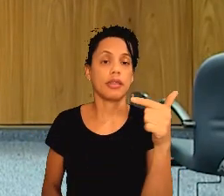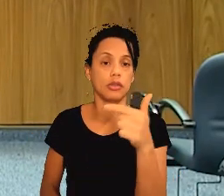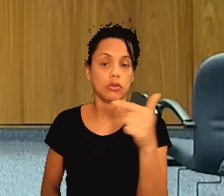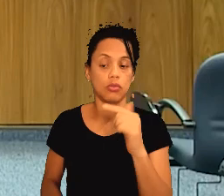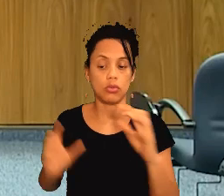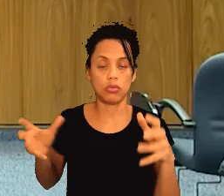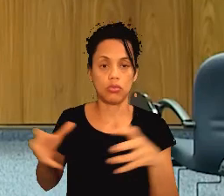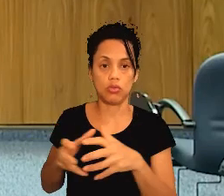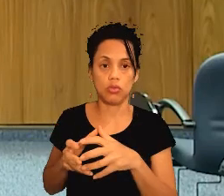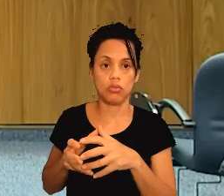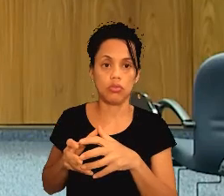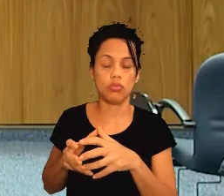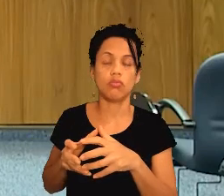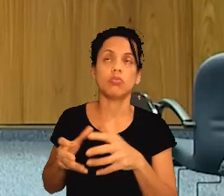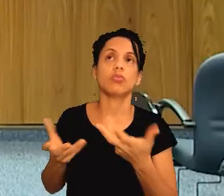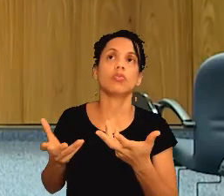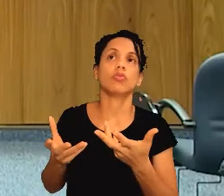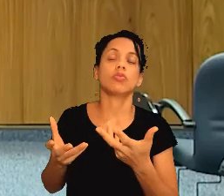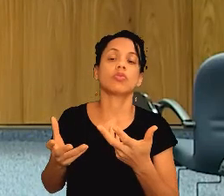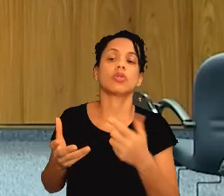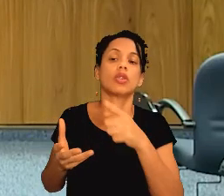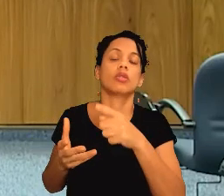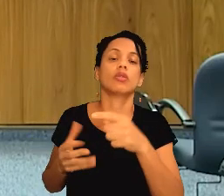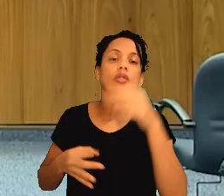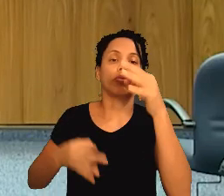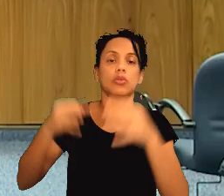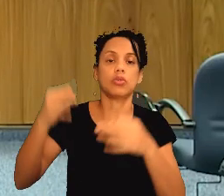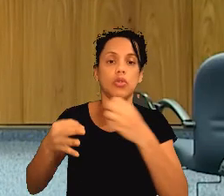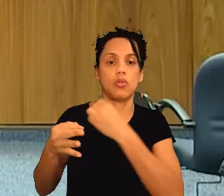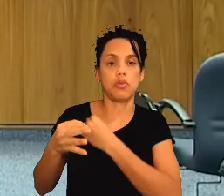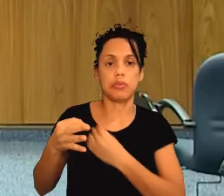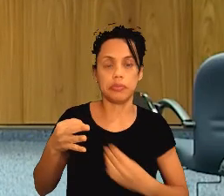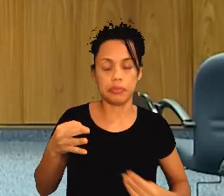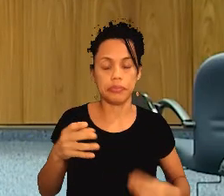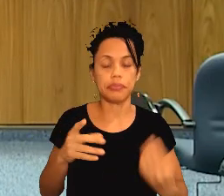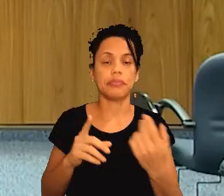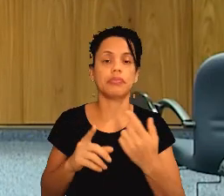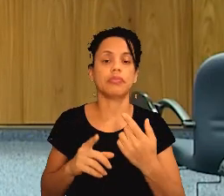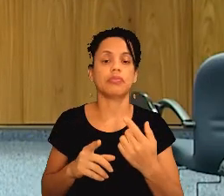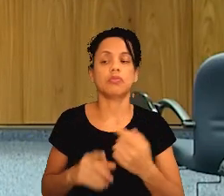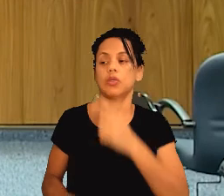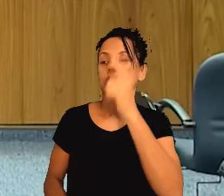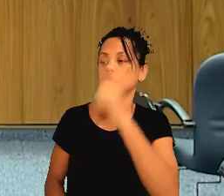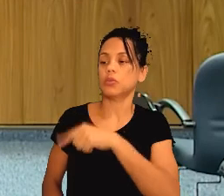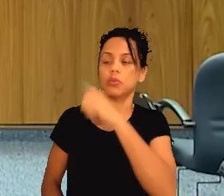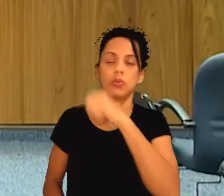essa segunda turma, na qual figurava o ministro Gilmar Mendes,